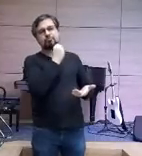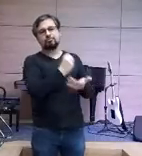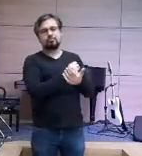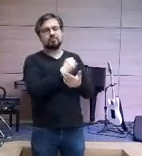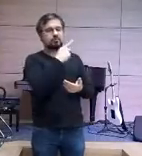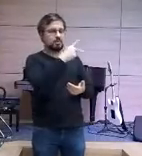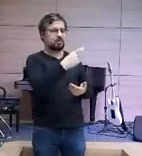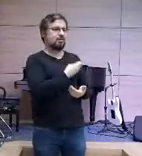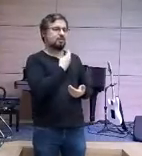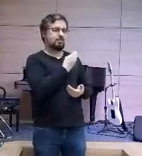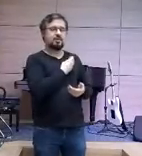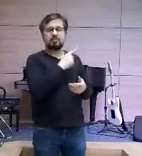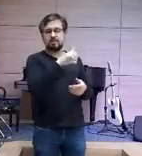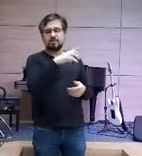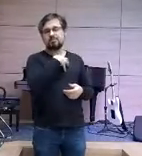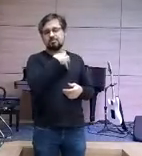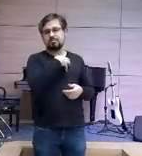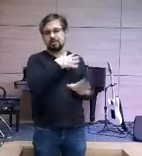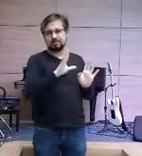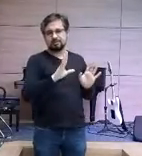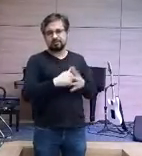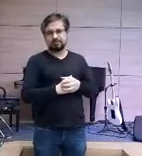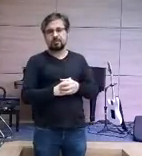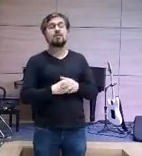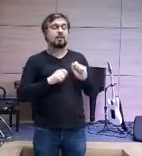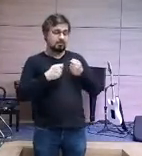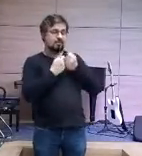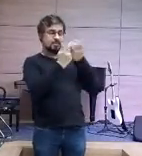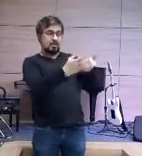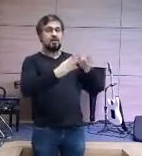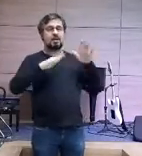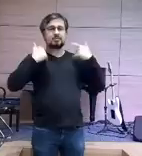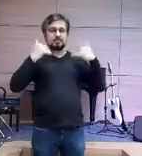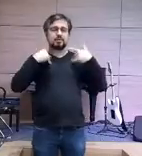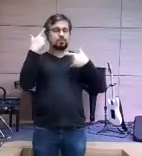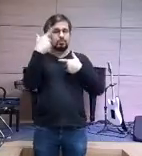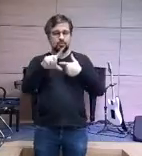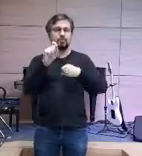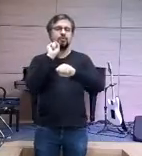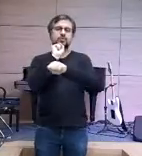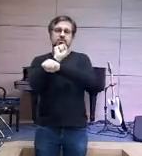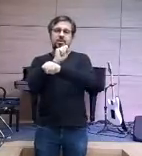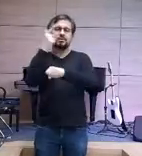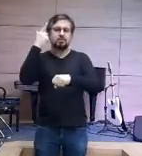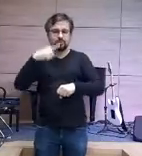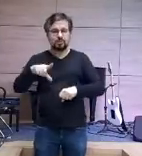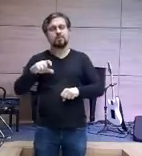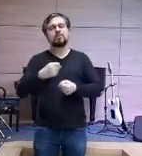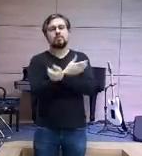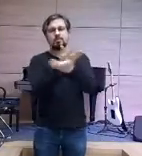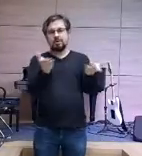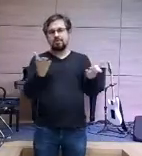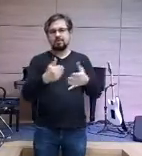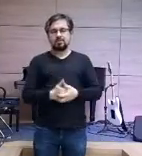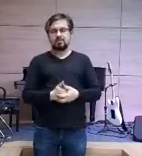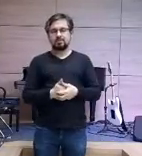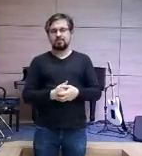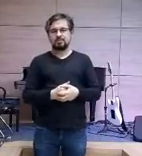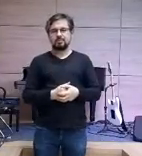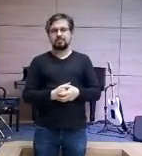que vocês estão levando ele vai trazer alegria vai trazer a esperança vocês é